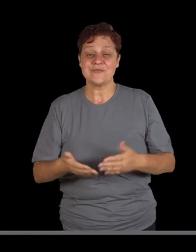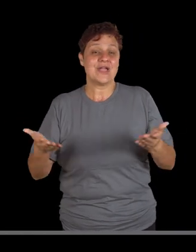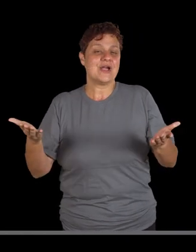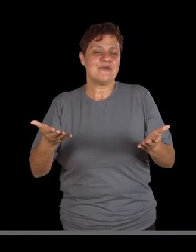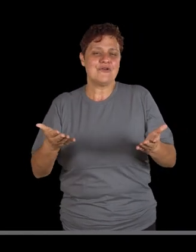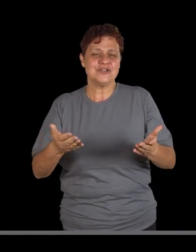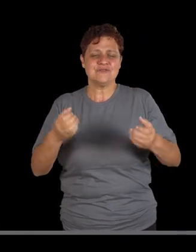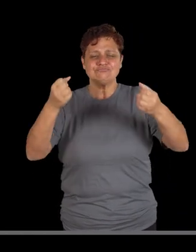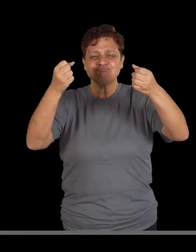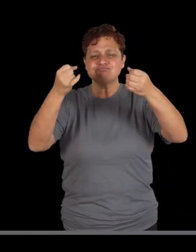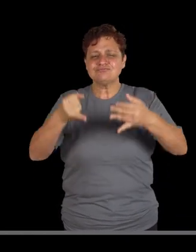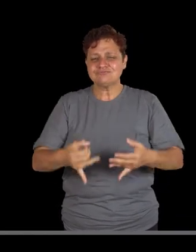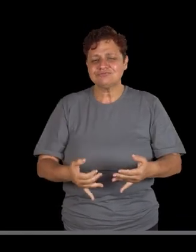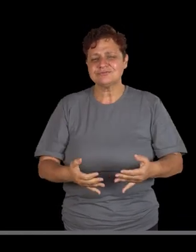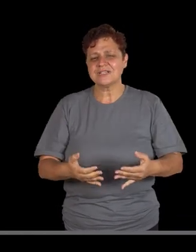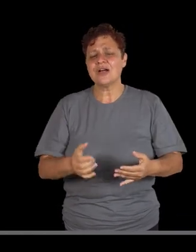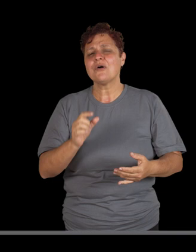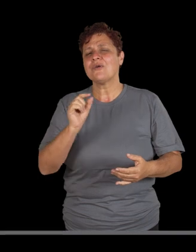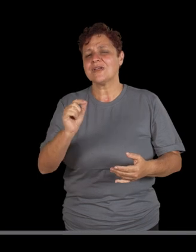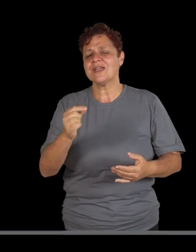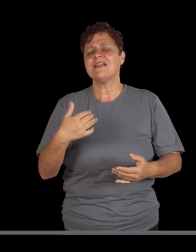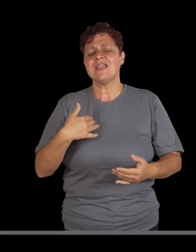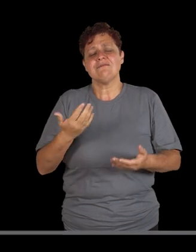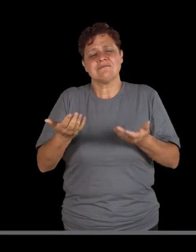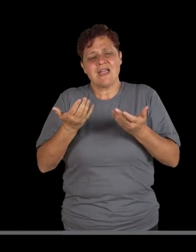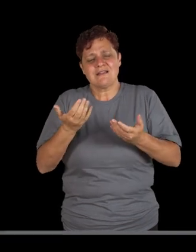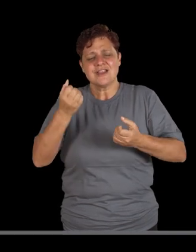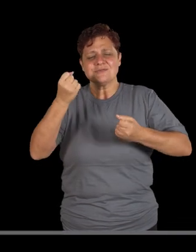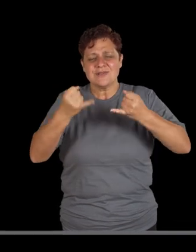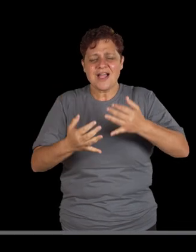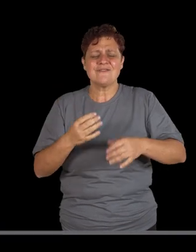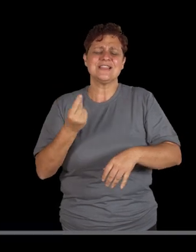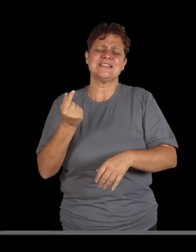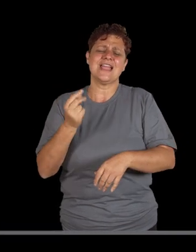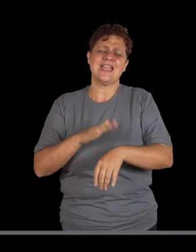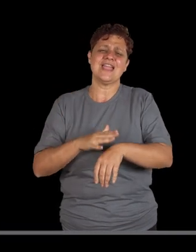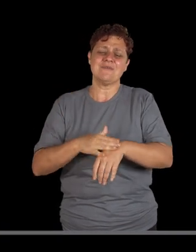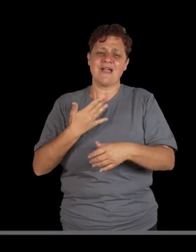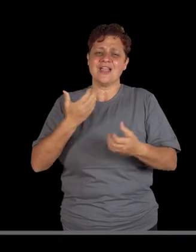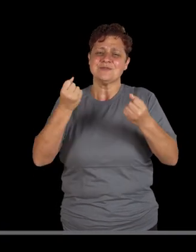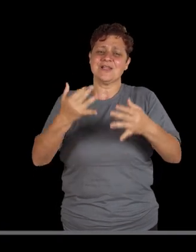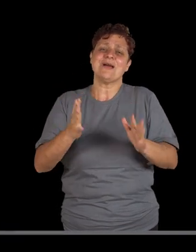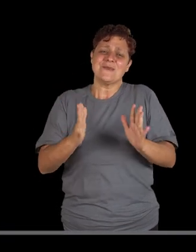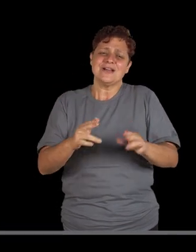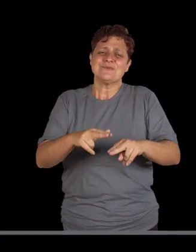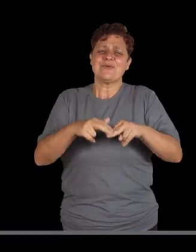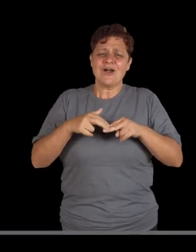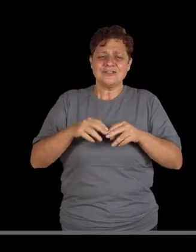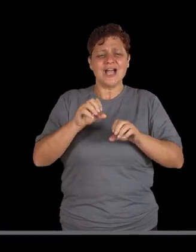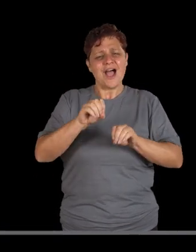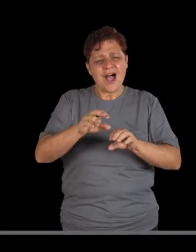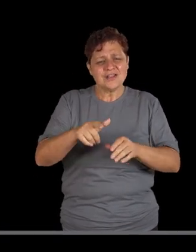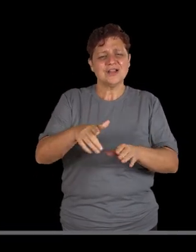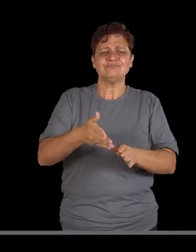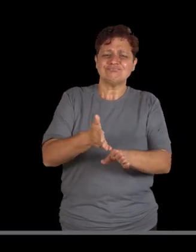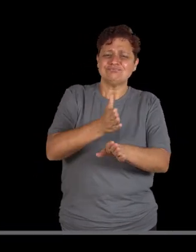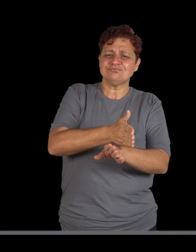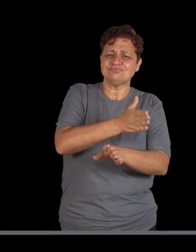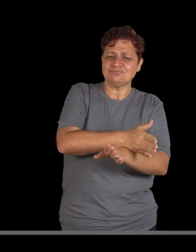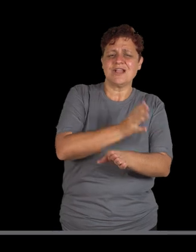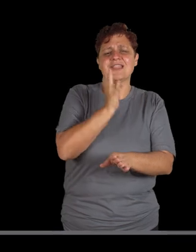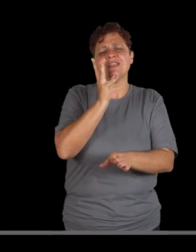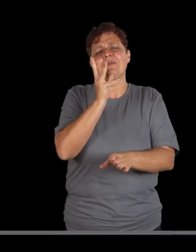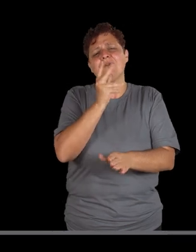eu vou começar uma série que há muito tempo eu tô prometendo pra mim mesmo, porém, com o decorrer das outras séries que eu vim fazendo, acabou